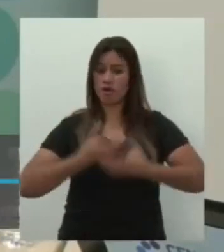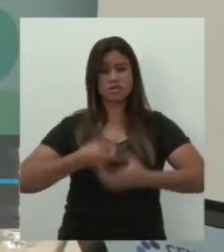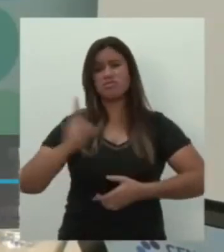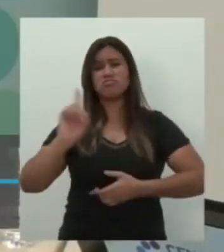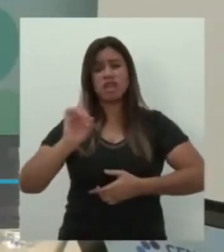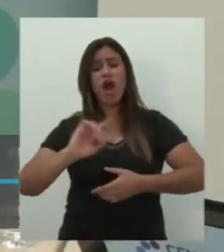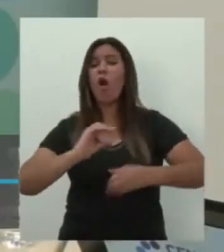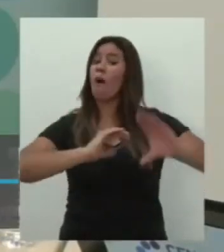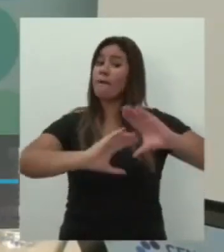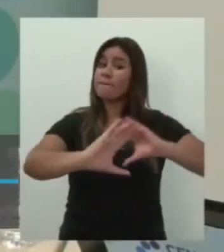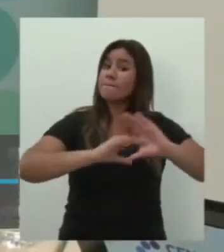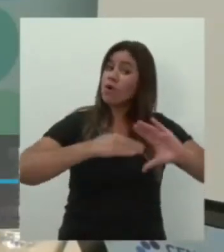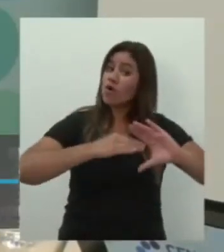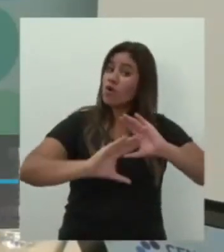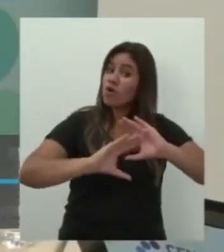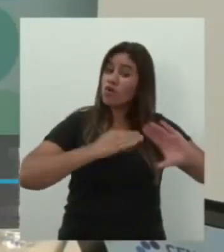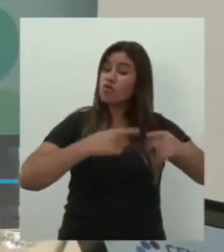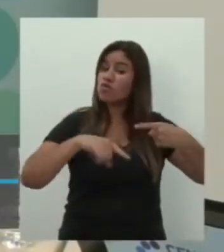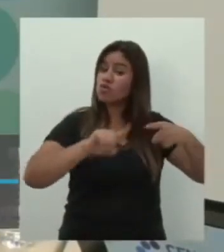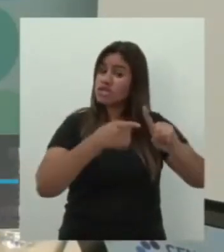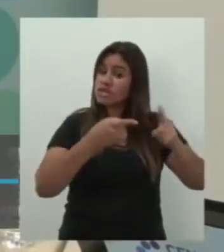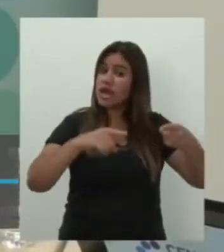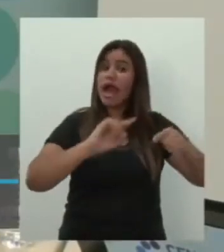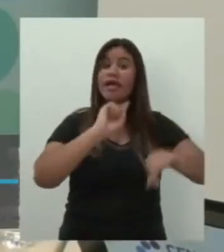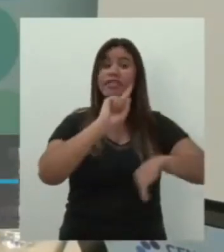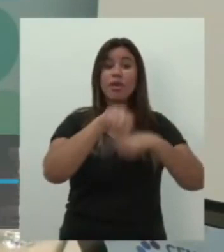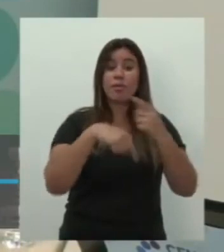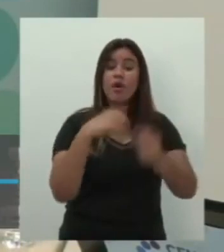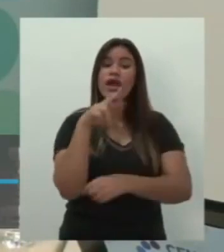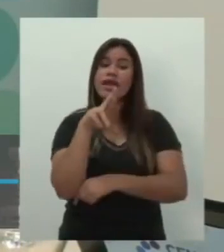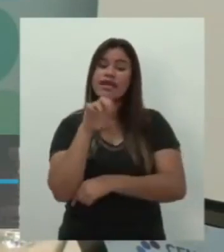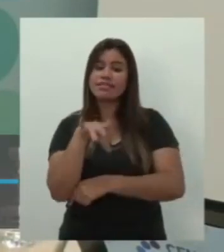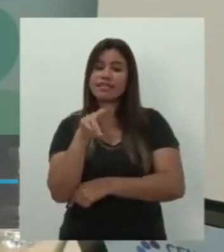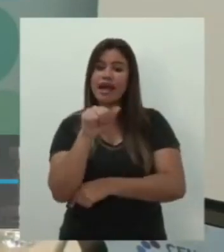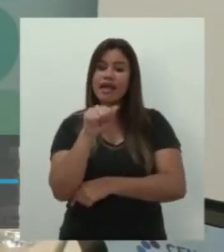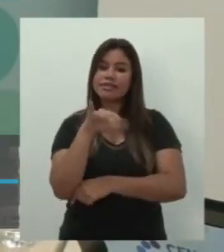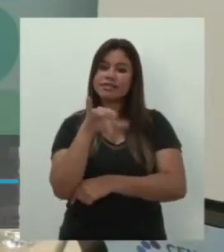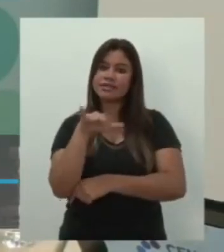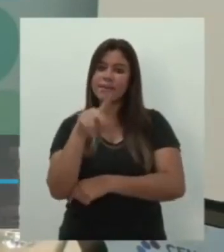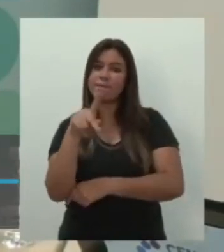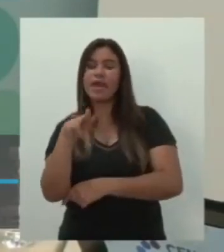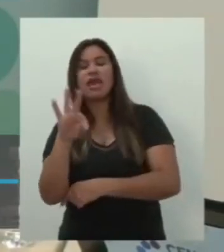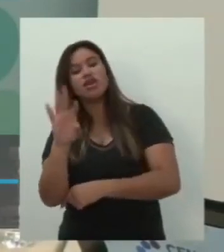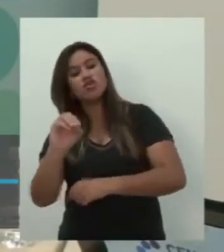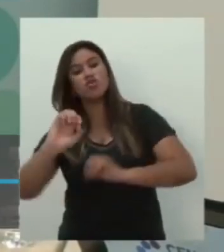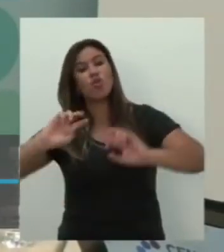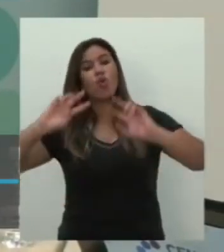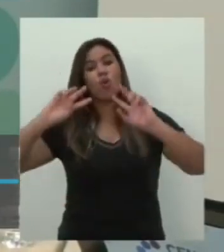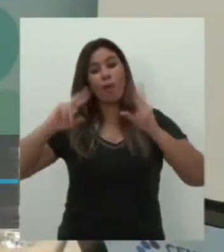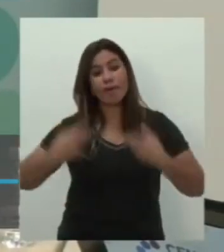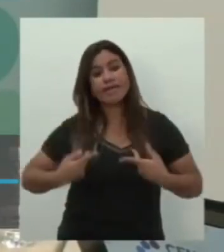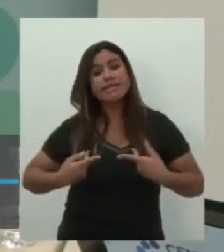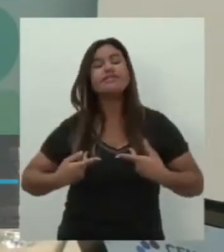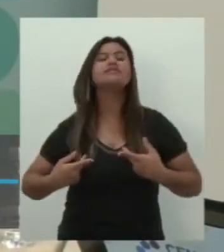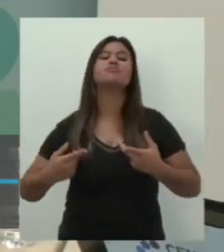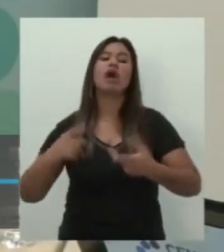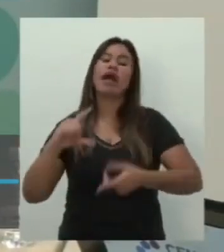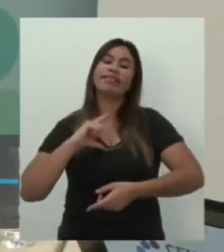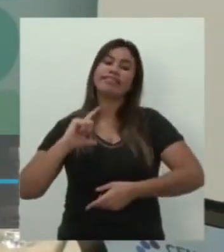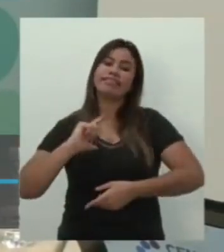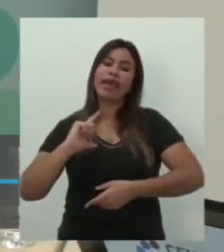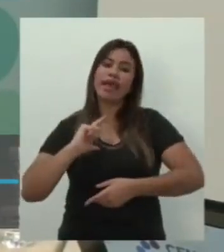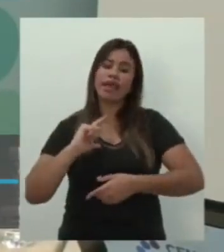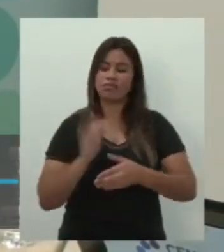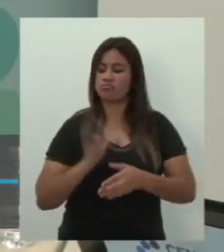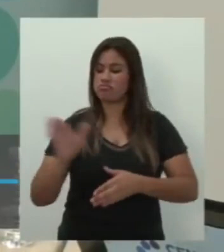Ela só foi se separar no Renascimento, no classicismo, né? No humanismo antes, mas no Renascimento, onde a poesia foi para um lado, a